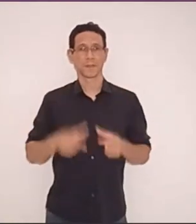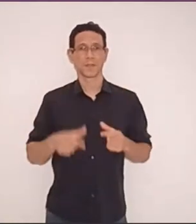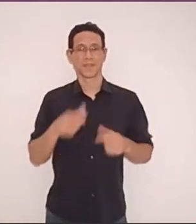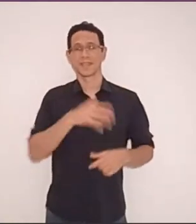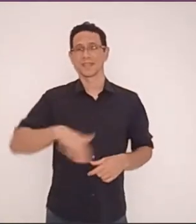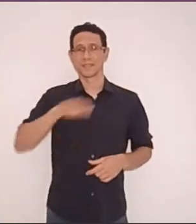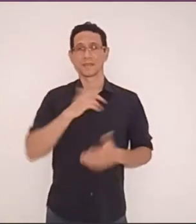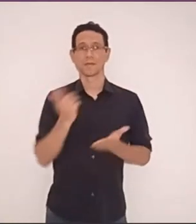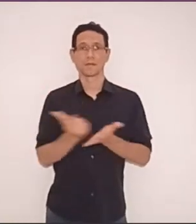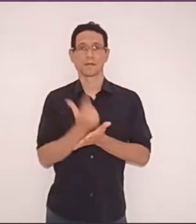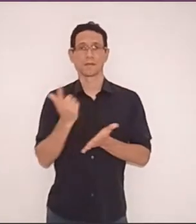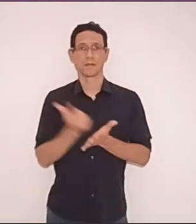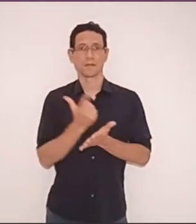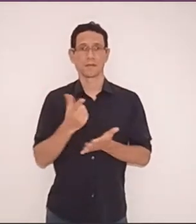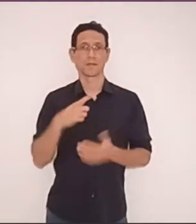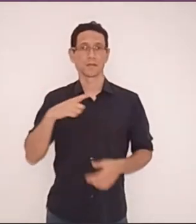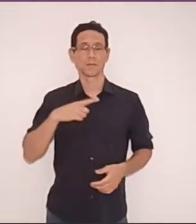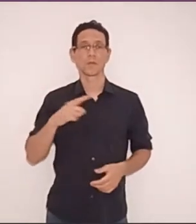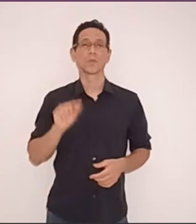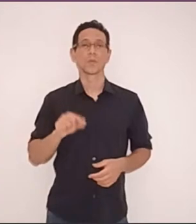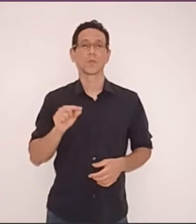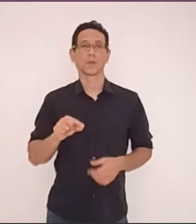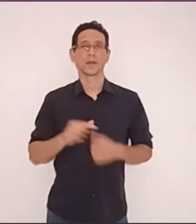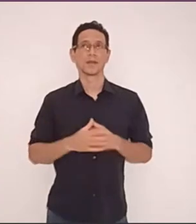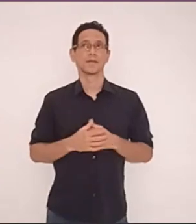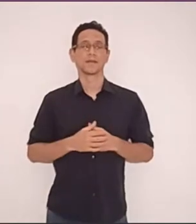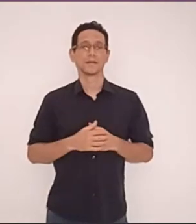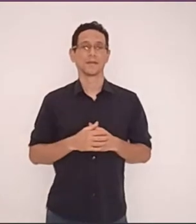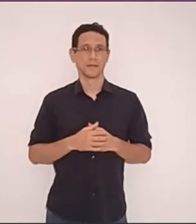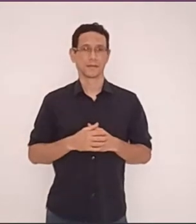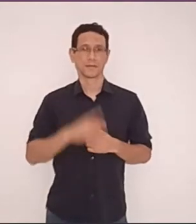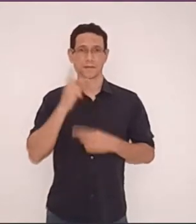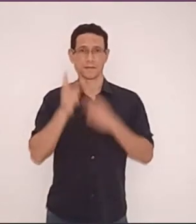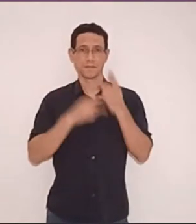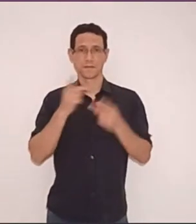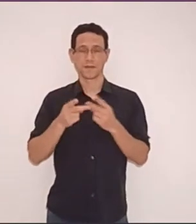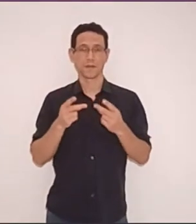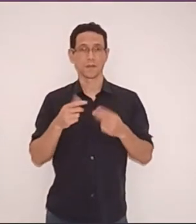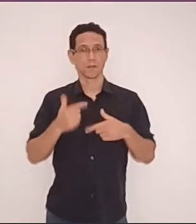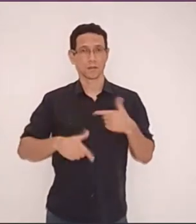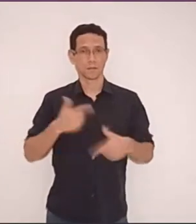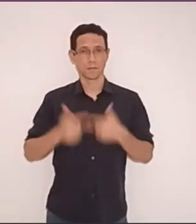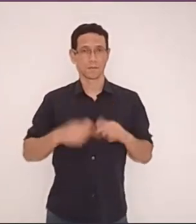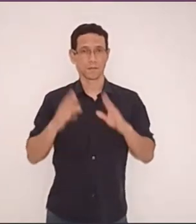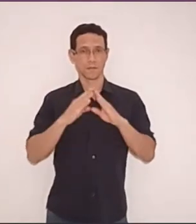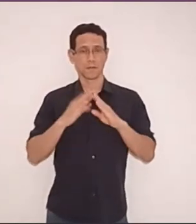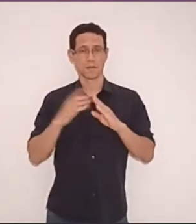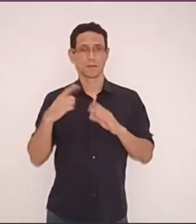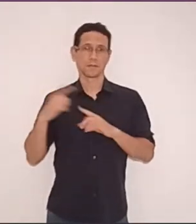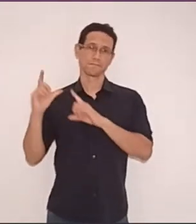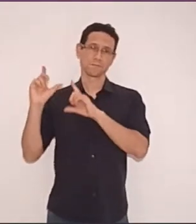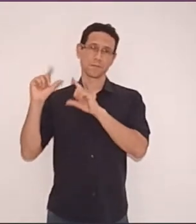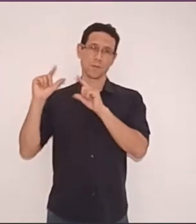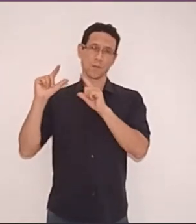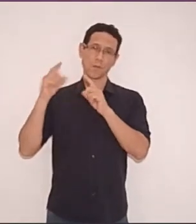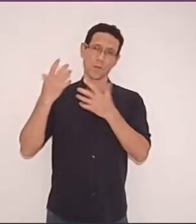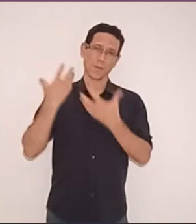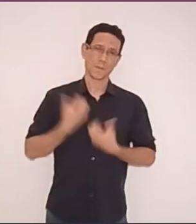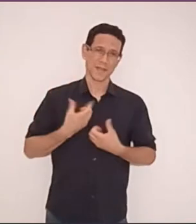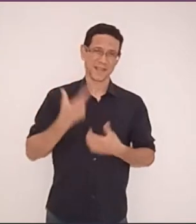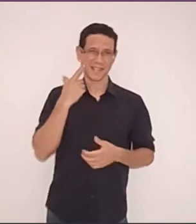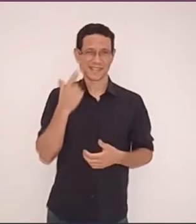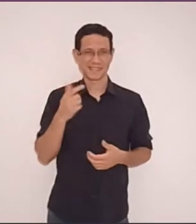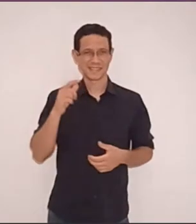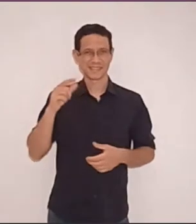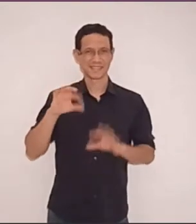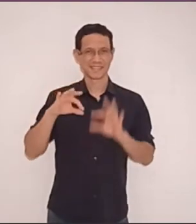né no livro também teve essa questão de eu falar o quanto que o trabalhador minhas filhas hereditário para as mulheres pretas por